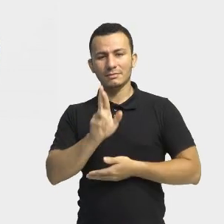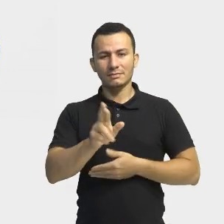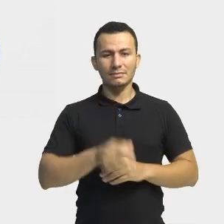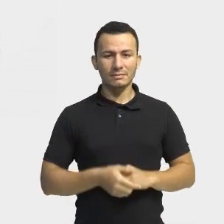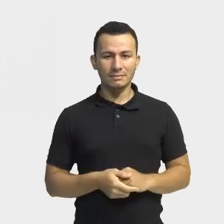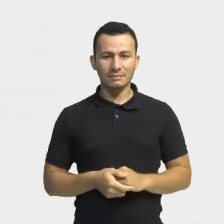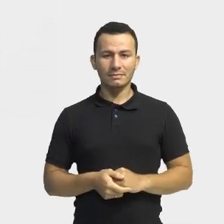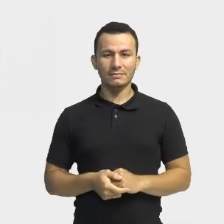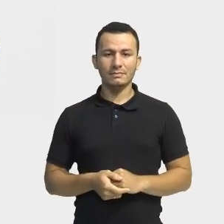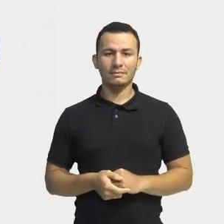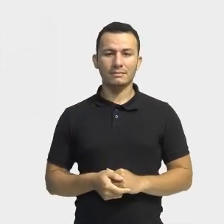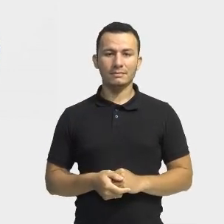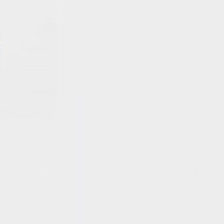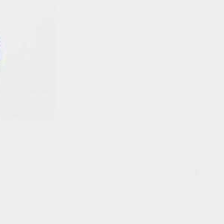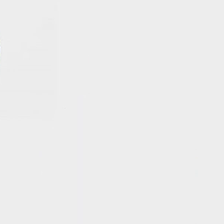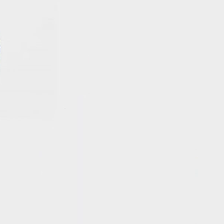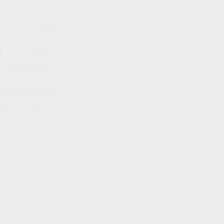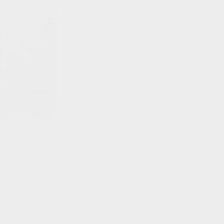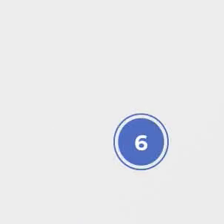respostas de vocês.